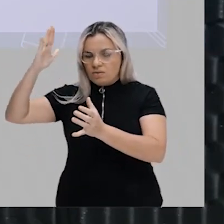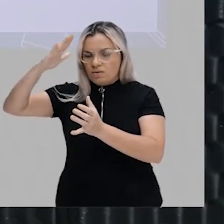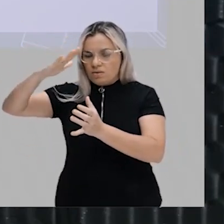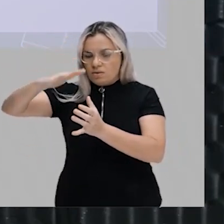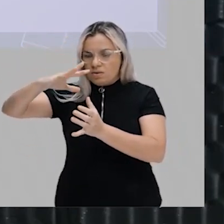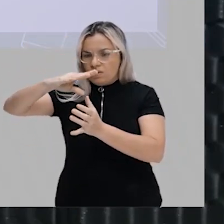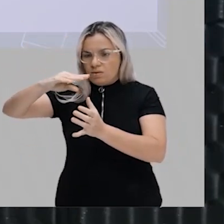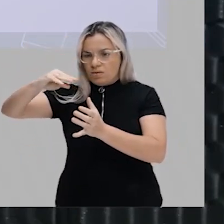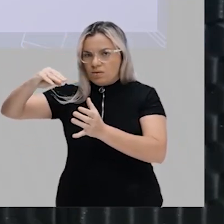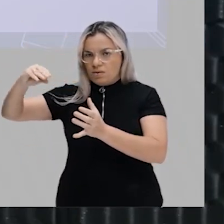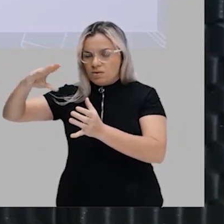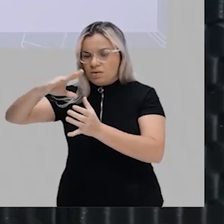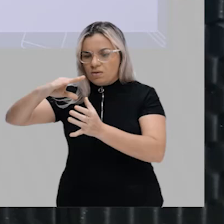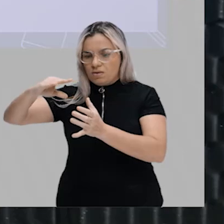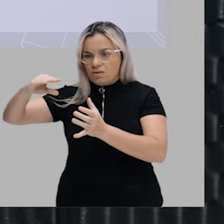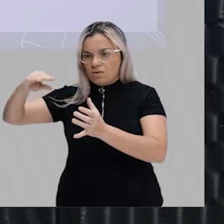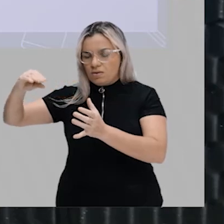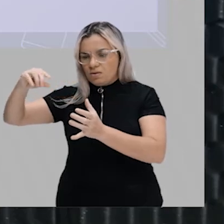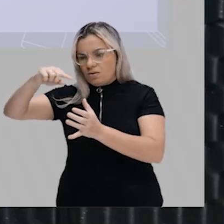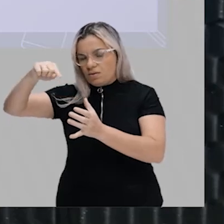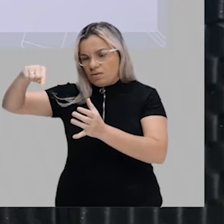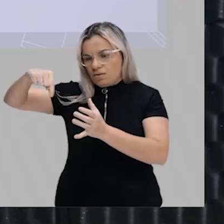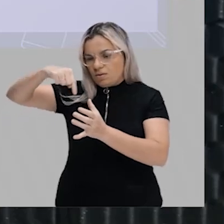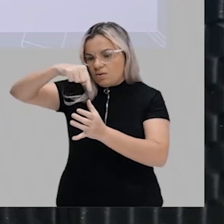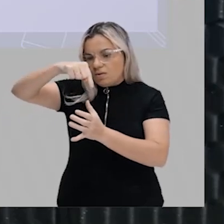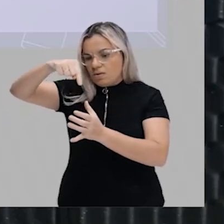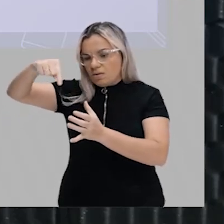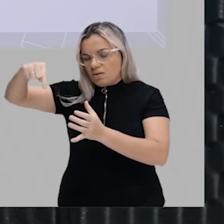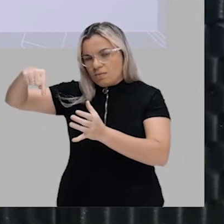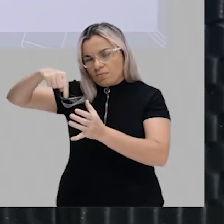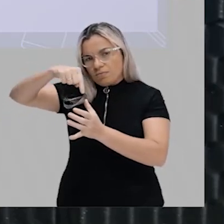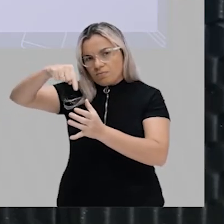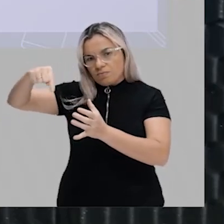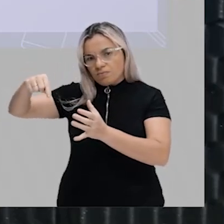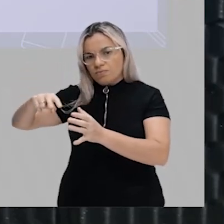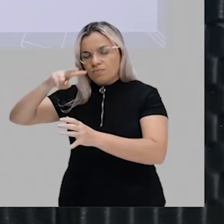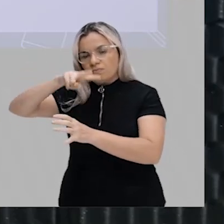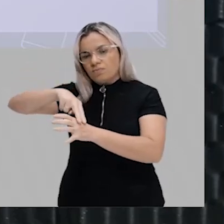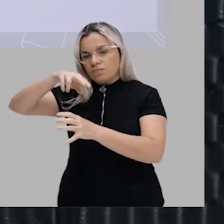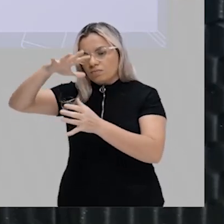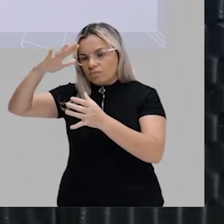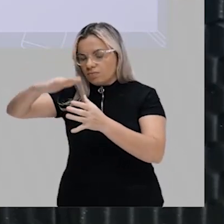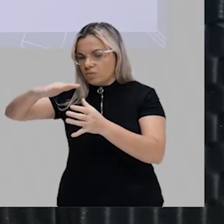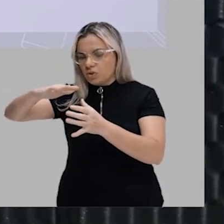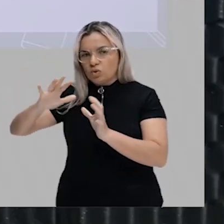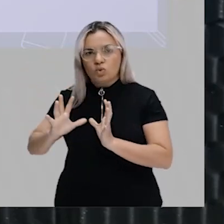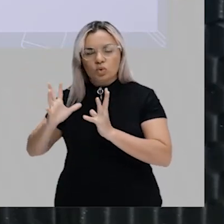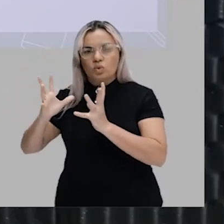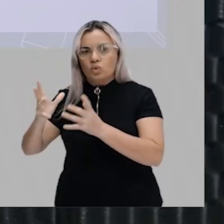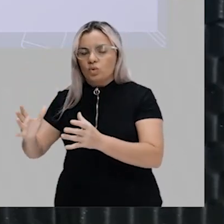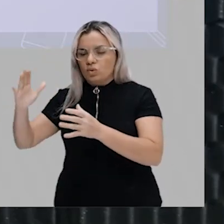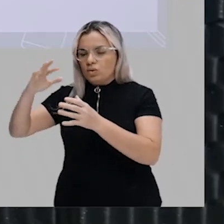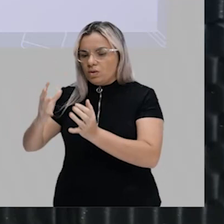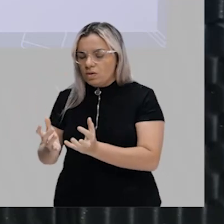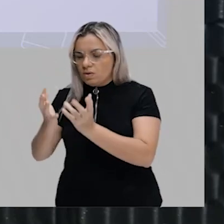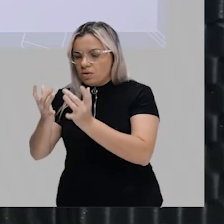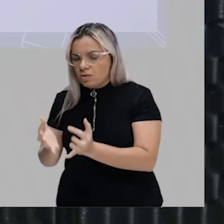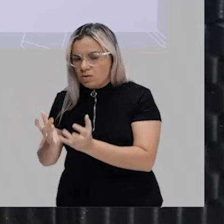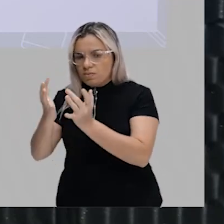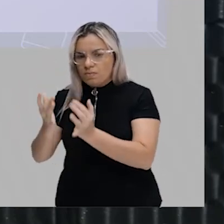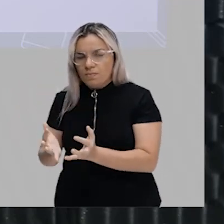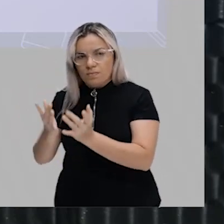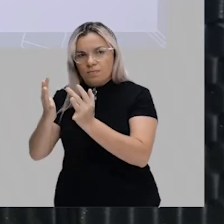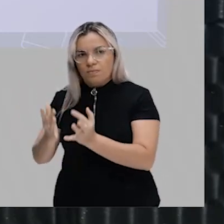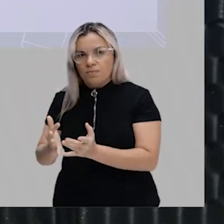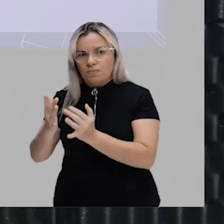derreteu a ponta do vidro, tá, e fechou completamente. E ele ferveu o caldo nutritivo,